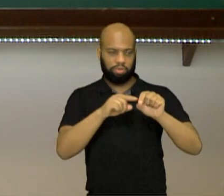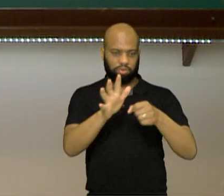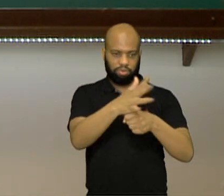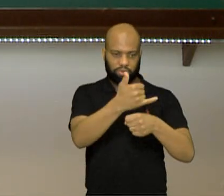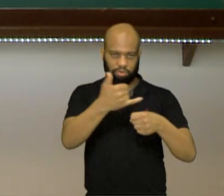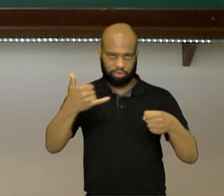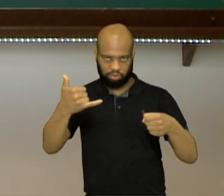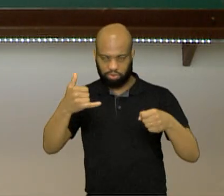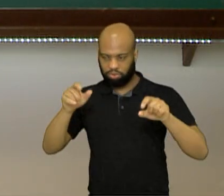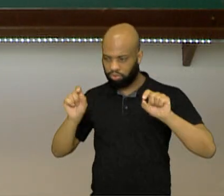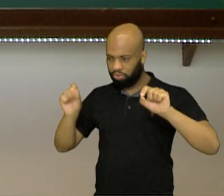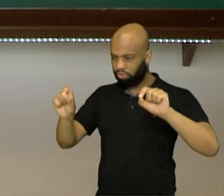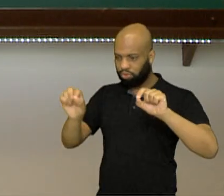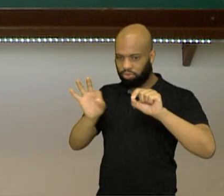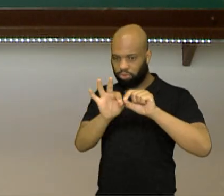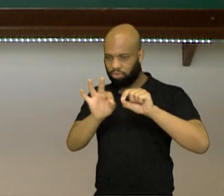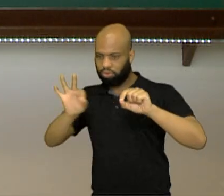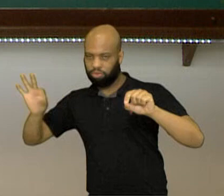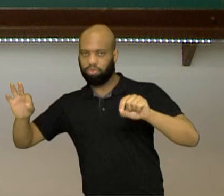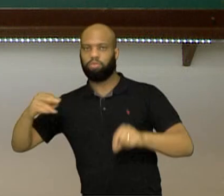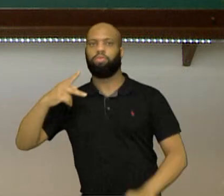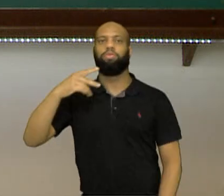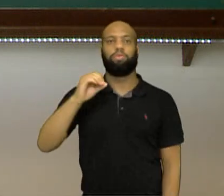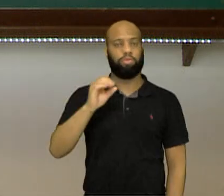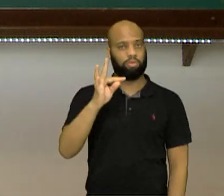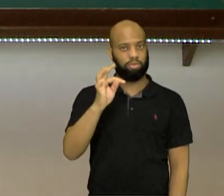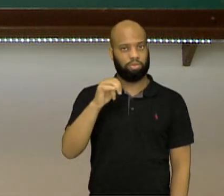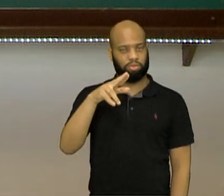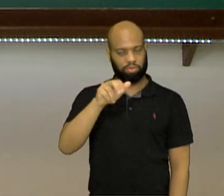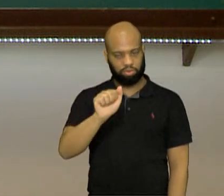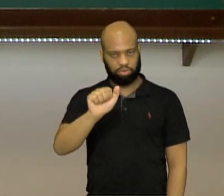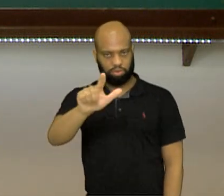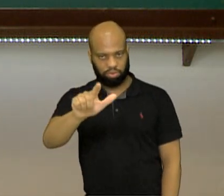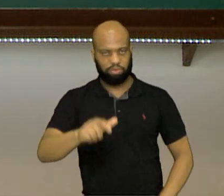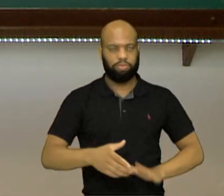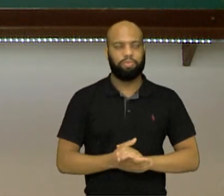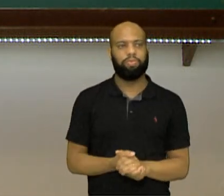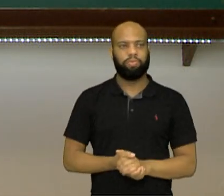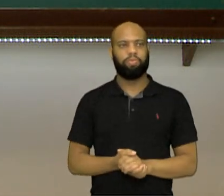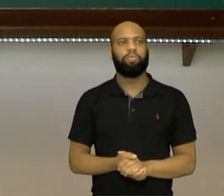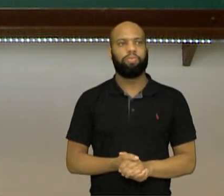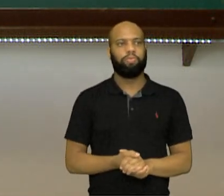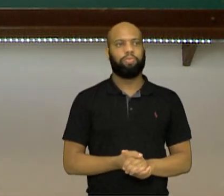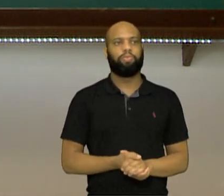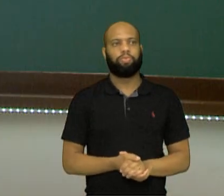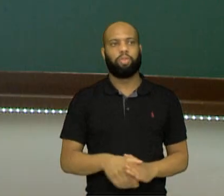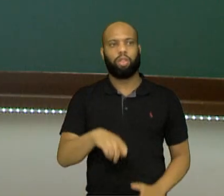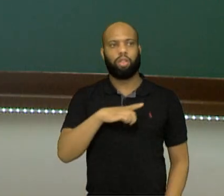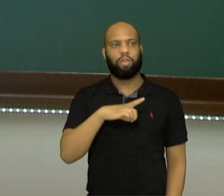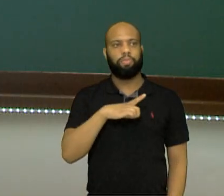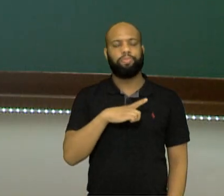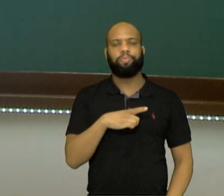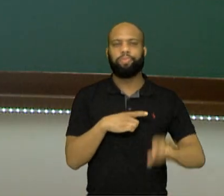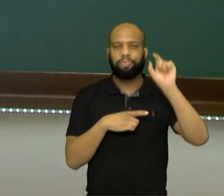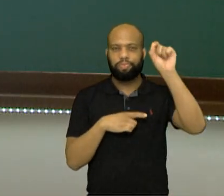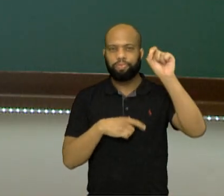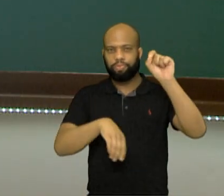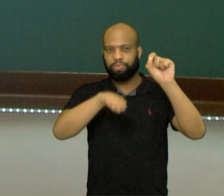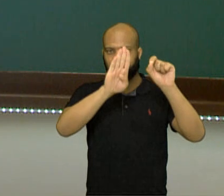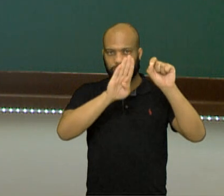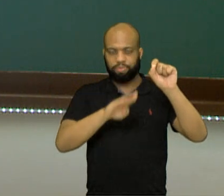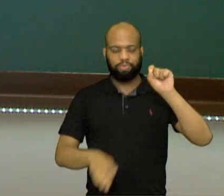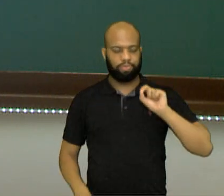o ponto que eu estou calculando no potencial elétrico, tá? Então, olha só. Eu tenho aqui no ponto B e no ponto A, que